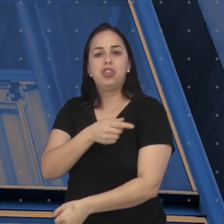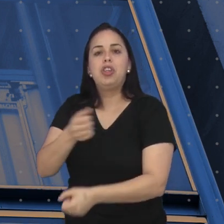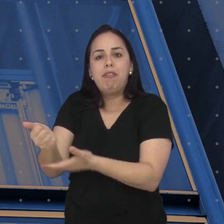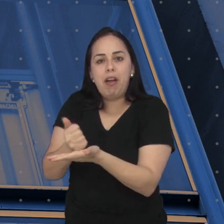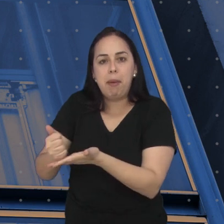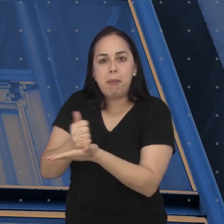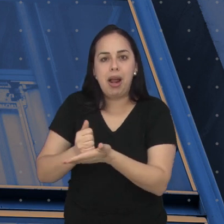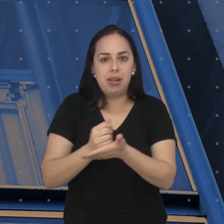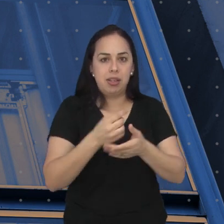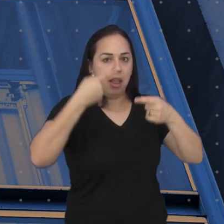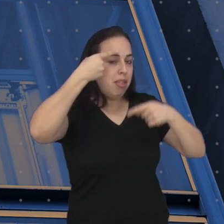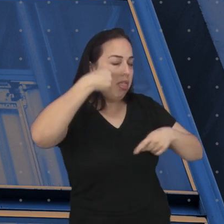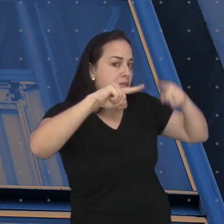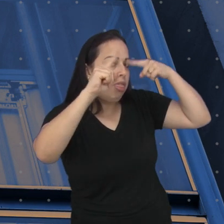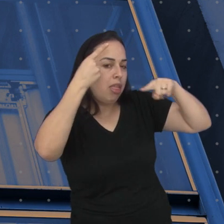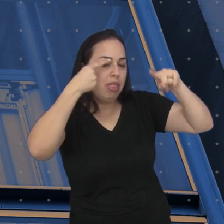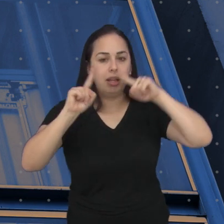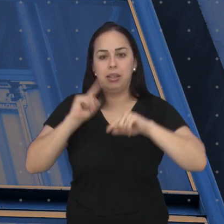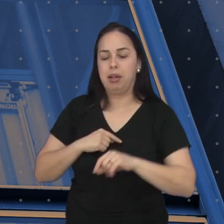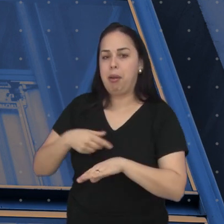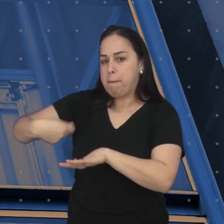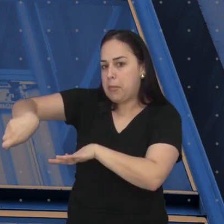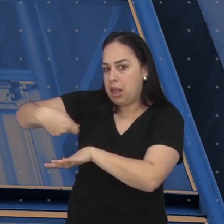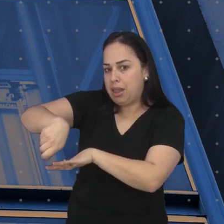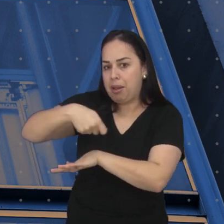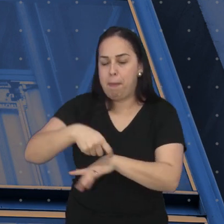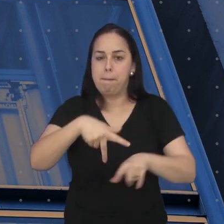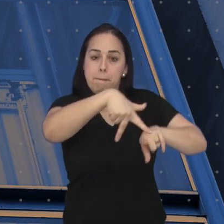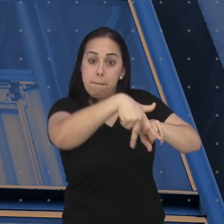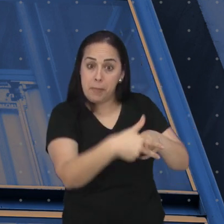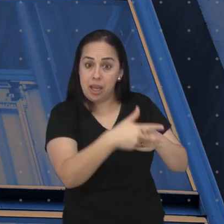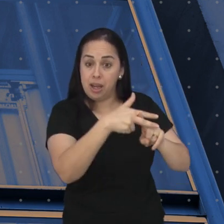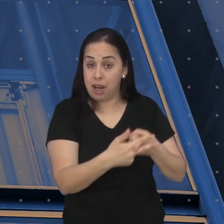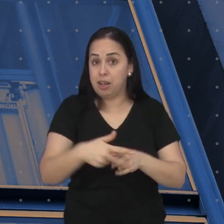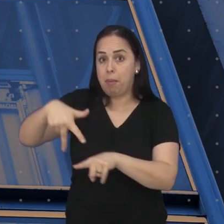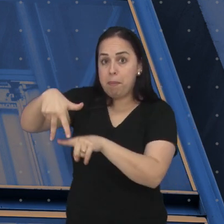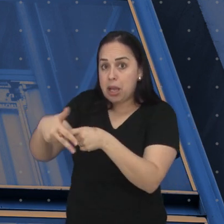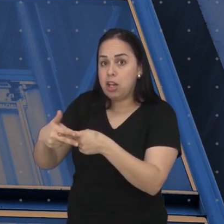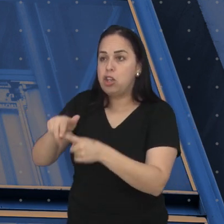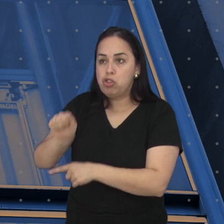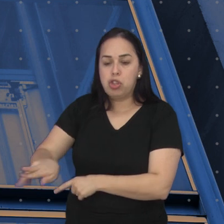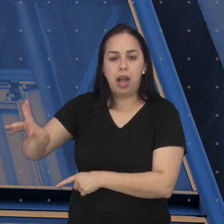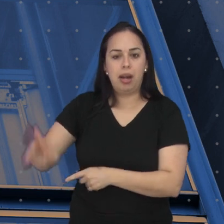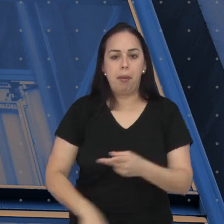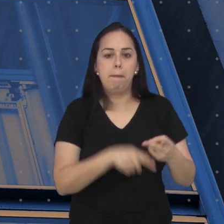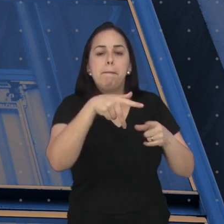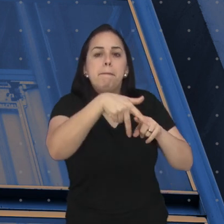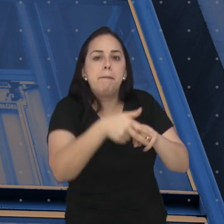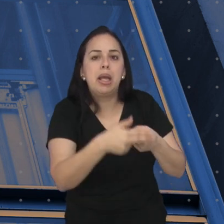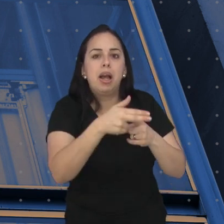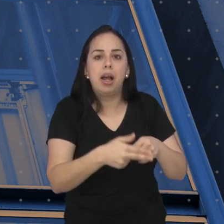designer, manicure e pedicure, mecânico, mecânico de ar-condicionado e refrigeração,